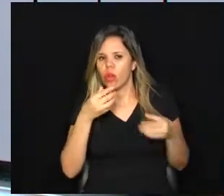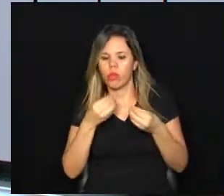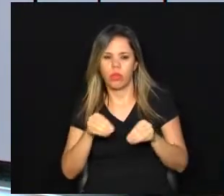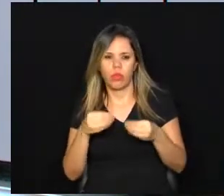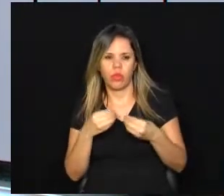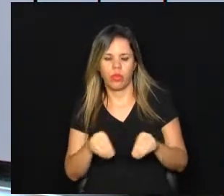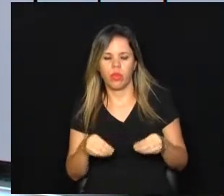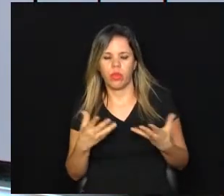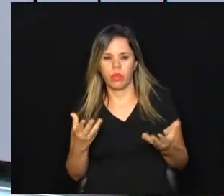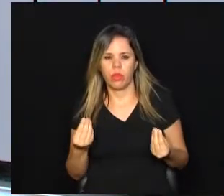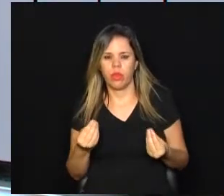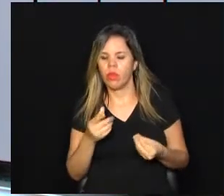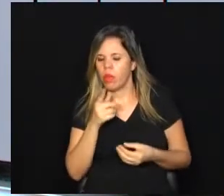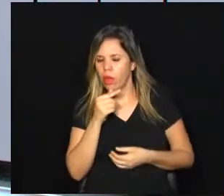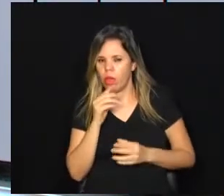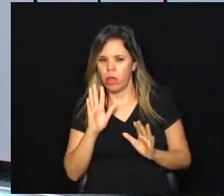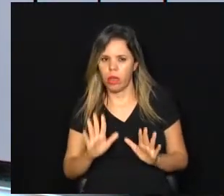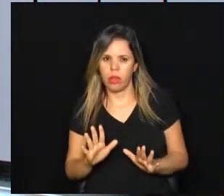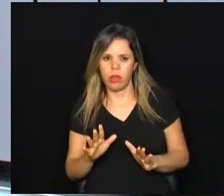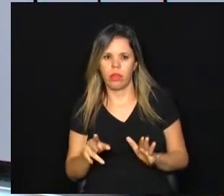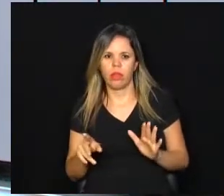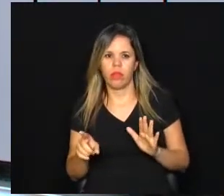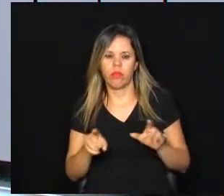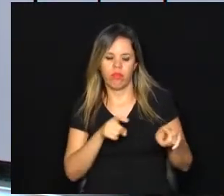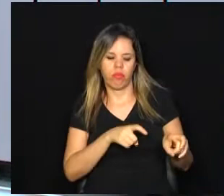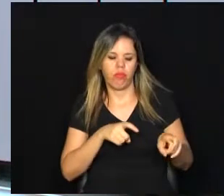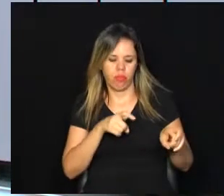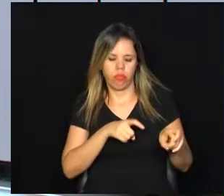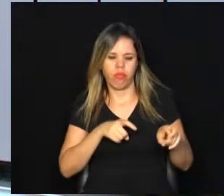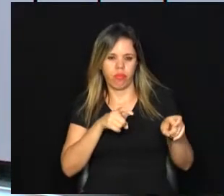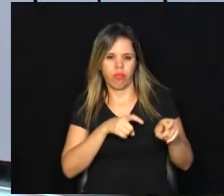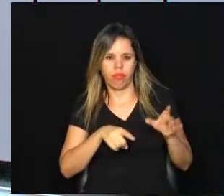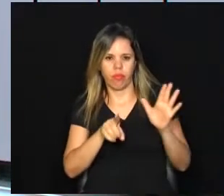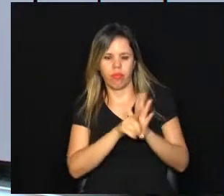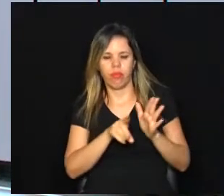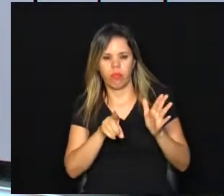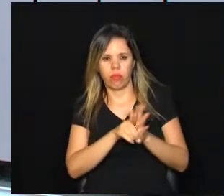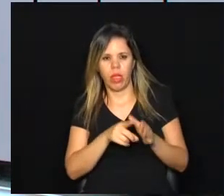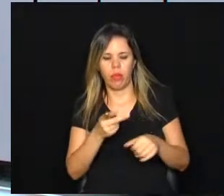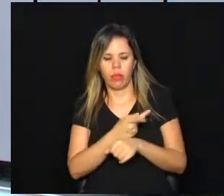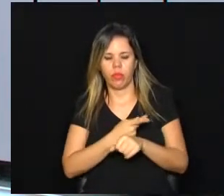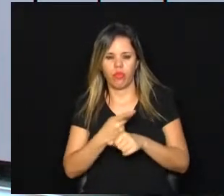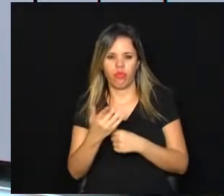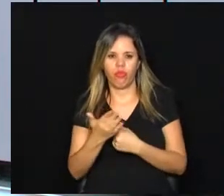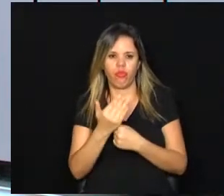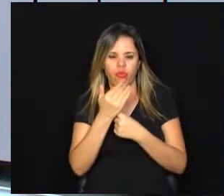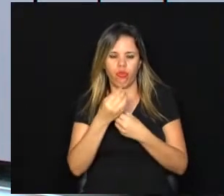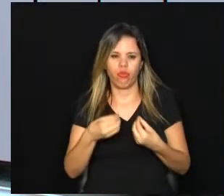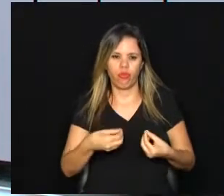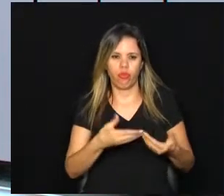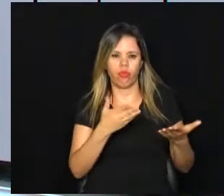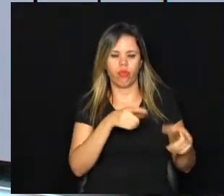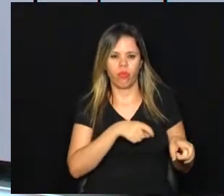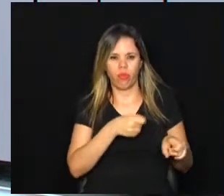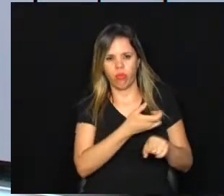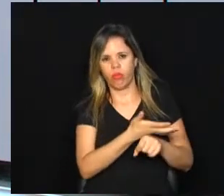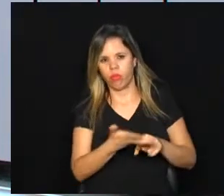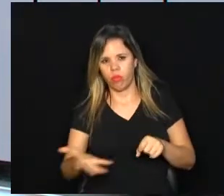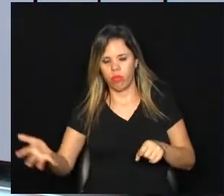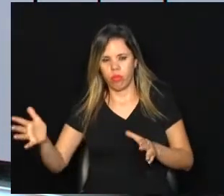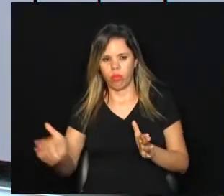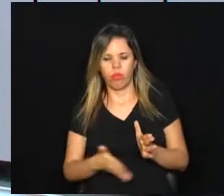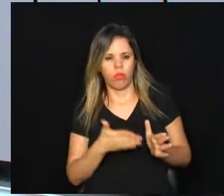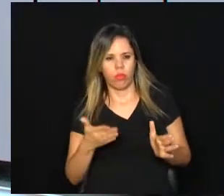água. Então, as propriedades têm procurado levar tecnologia também para a agricultura, com ações